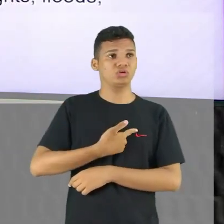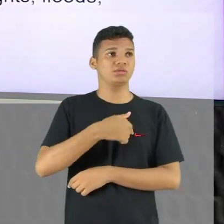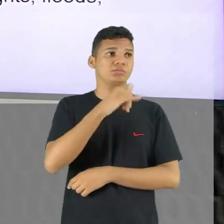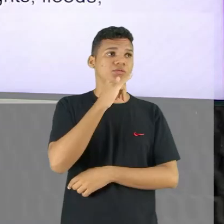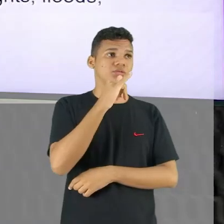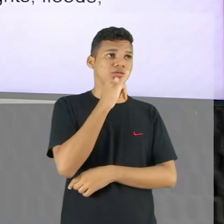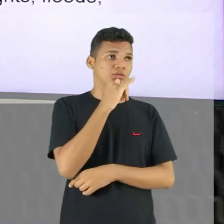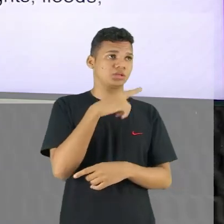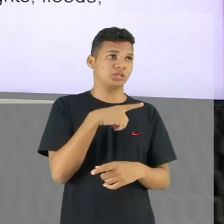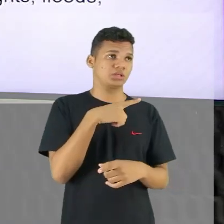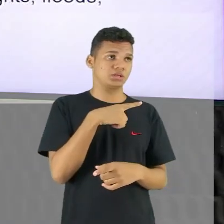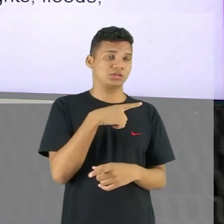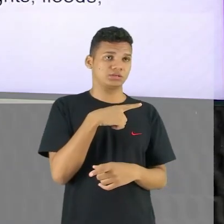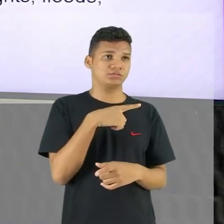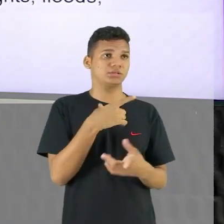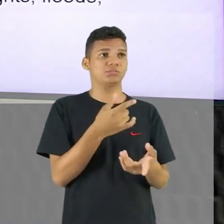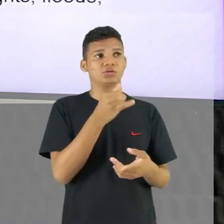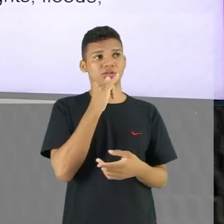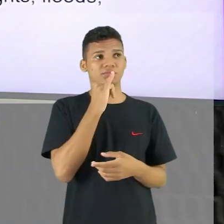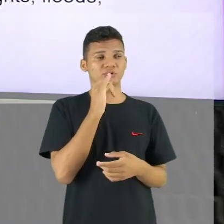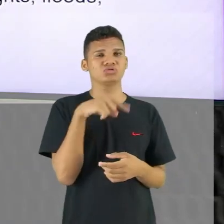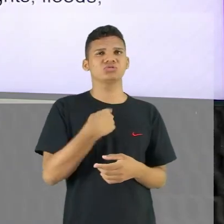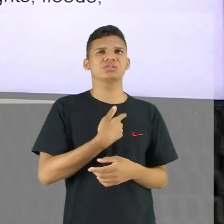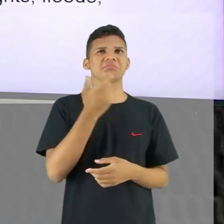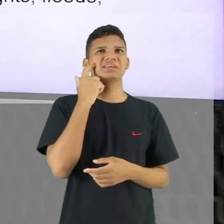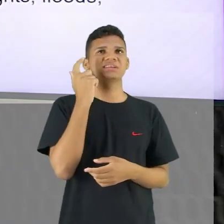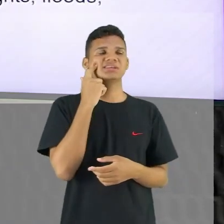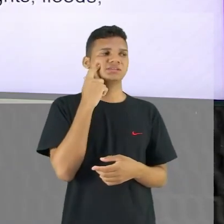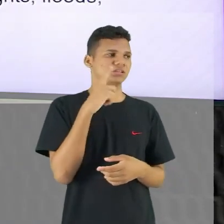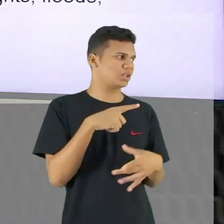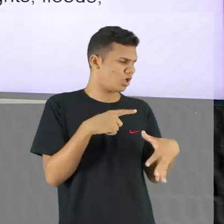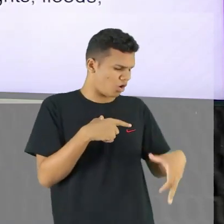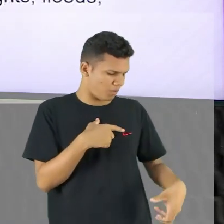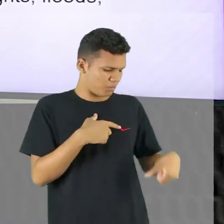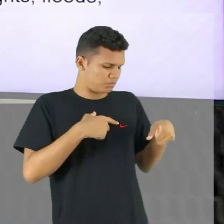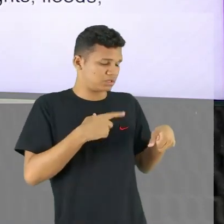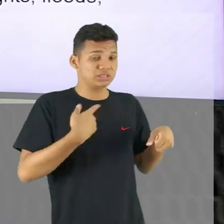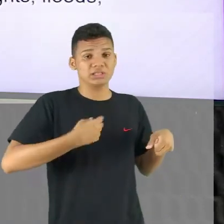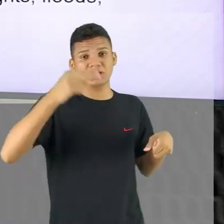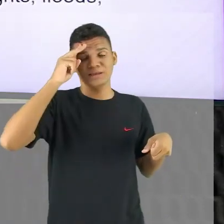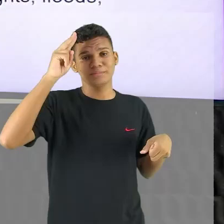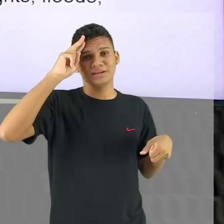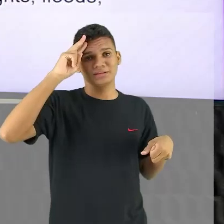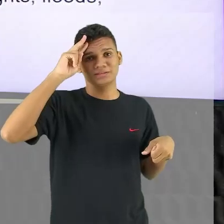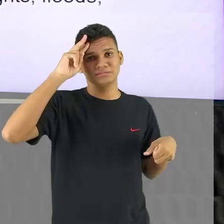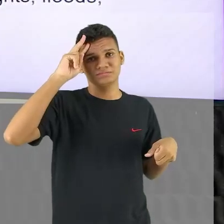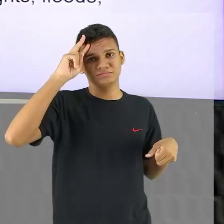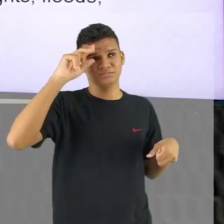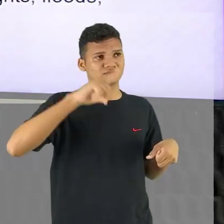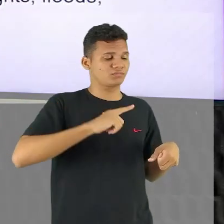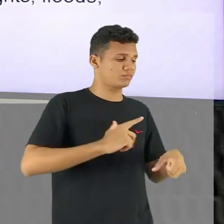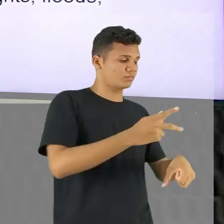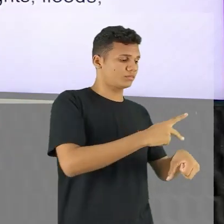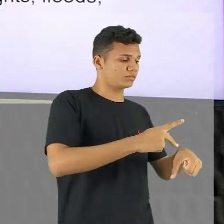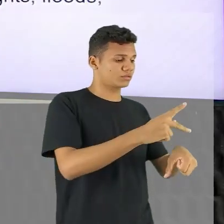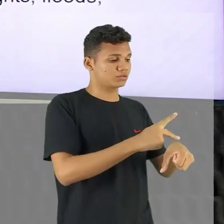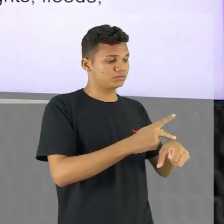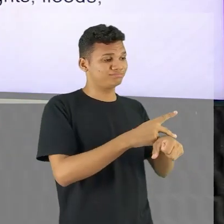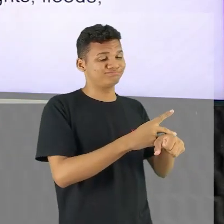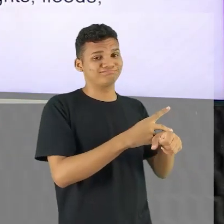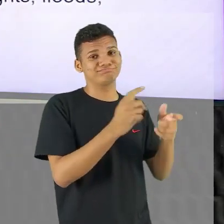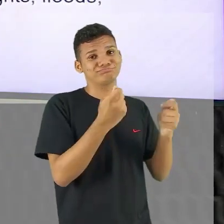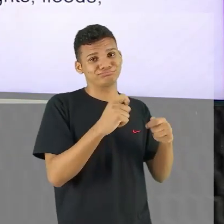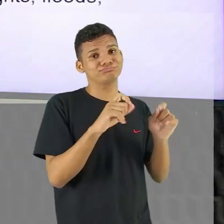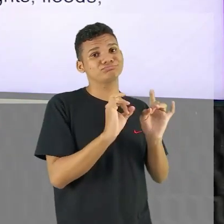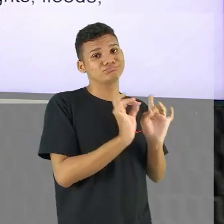solo em pequenas bolsas. É como se você pensasse, uma forma deles lembrarem do seu território, do território que eles deixaram para